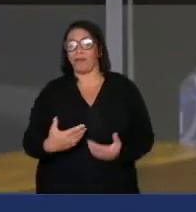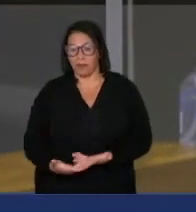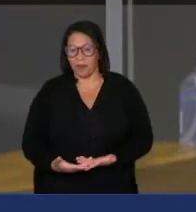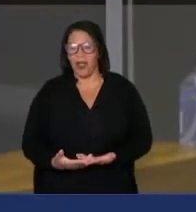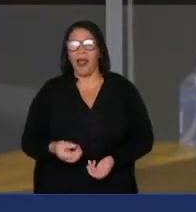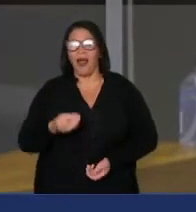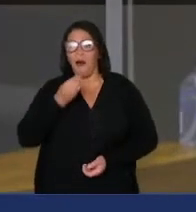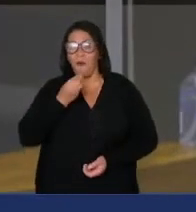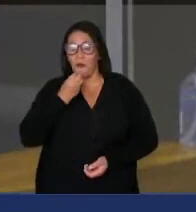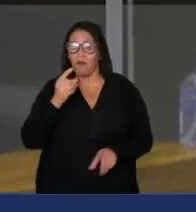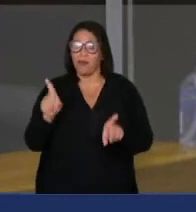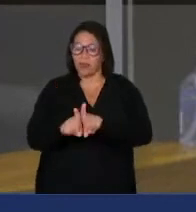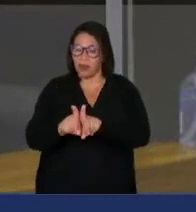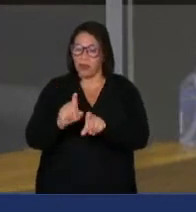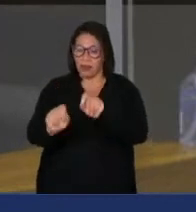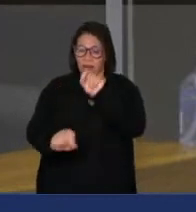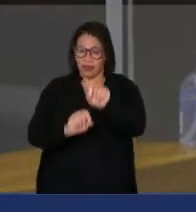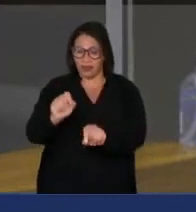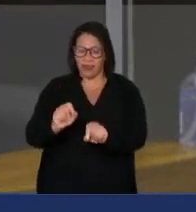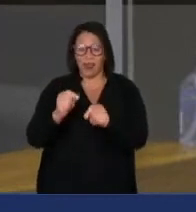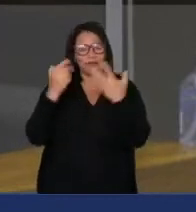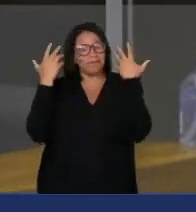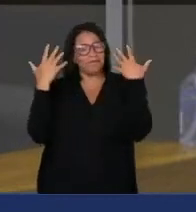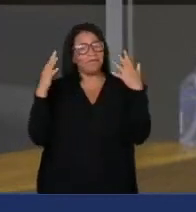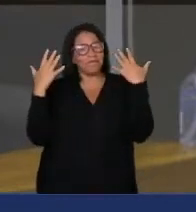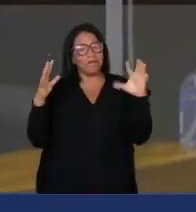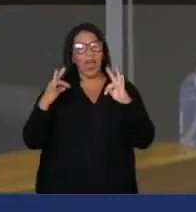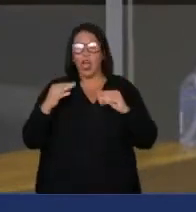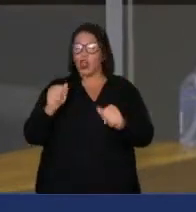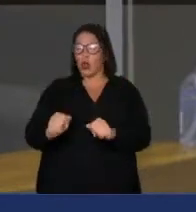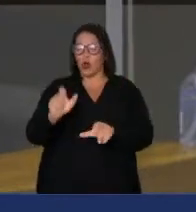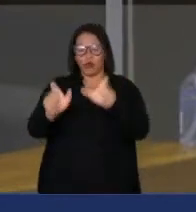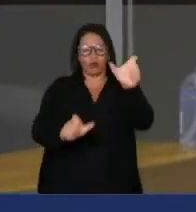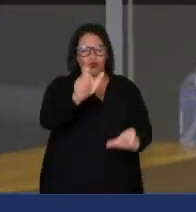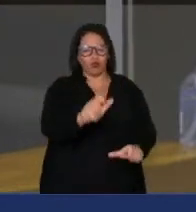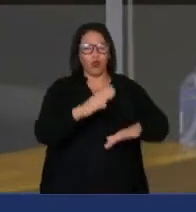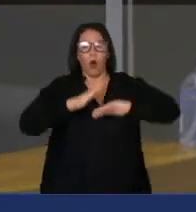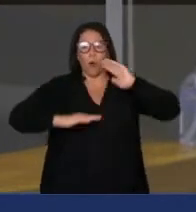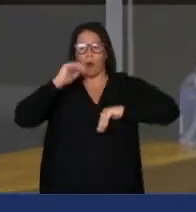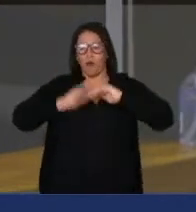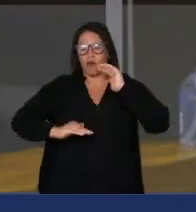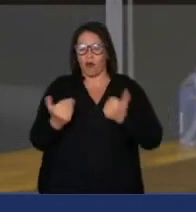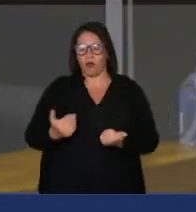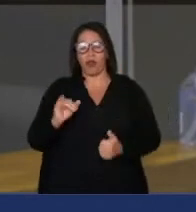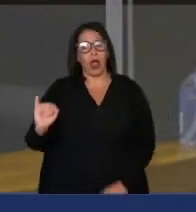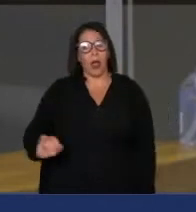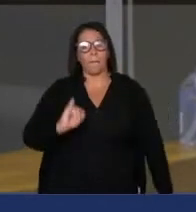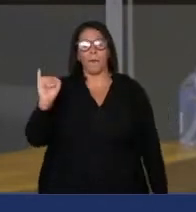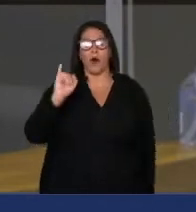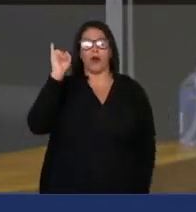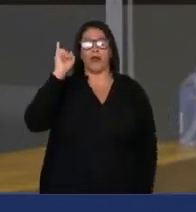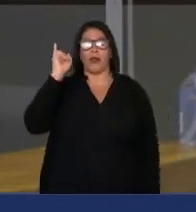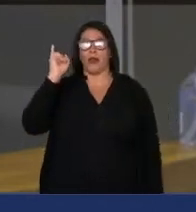Nessa oportunidade também quero parabenizar todos os profissionais dessa tão importante ferramenta do